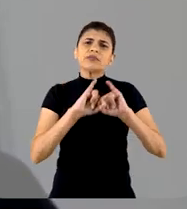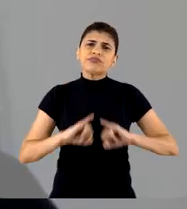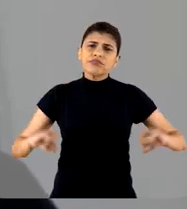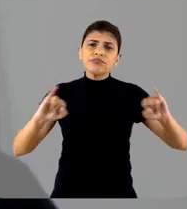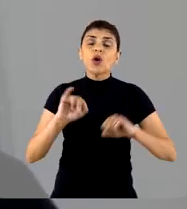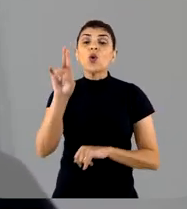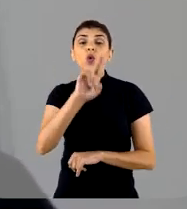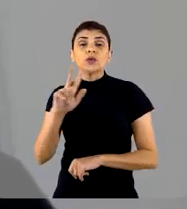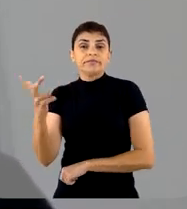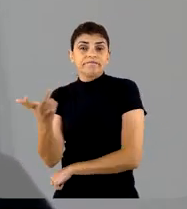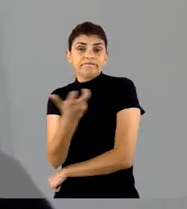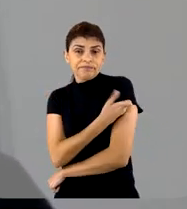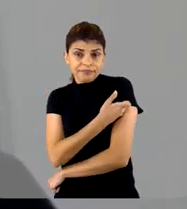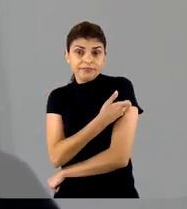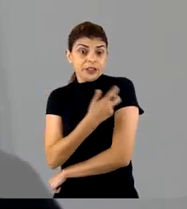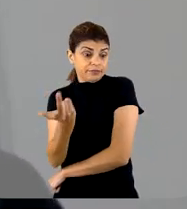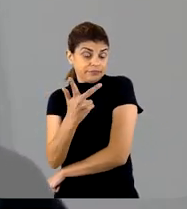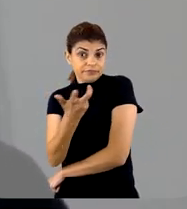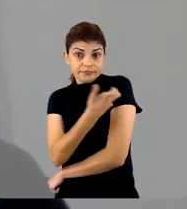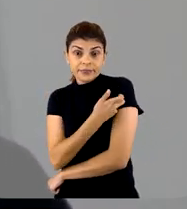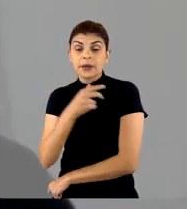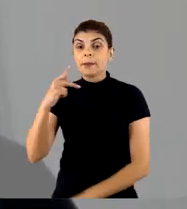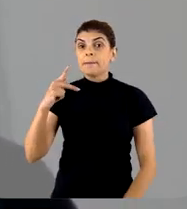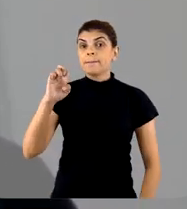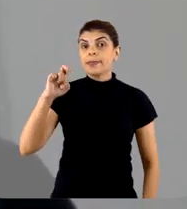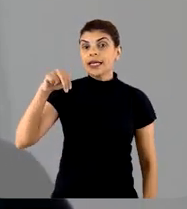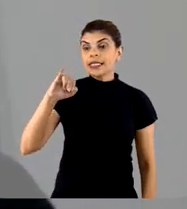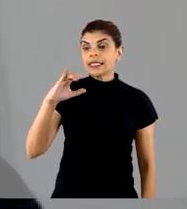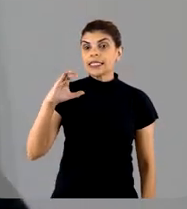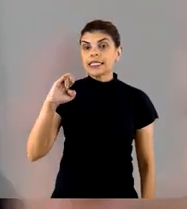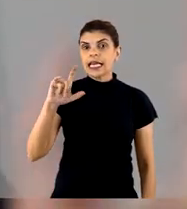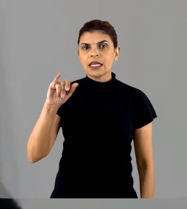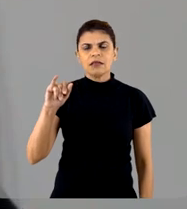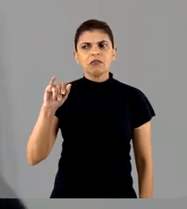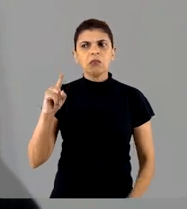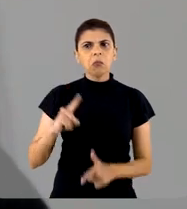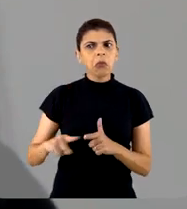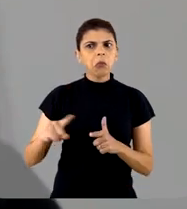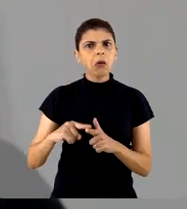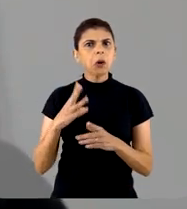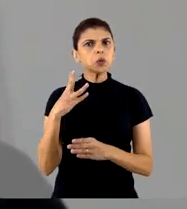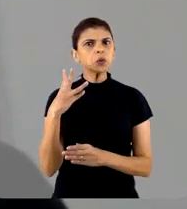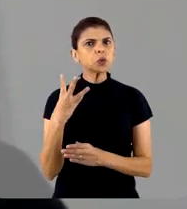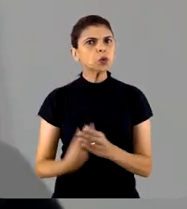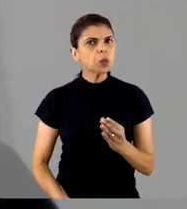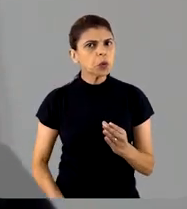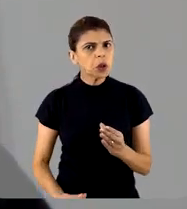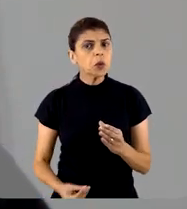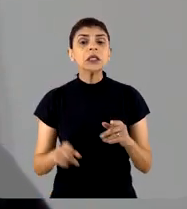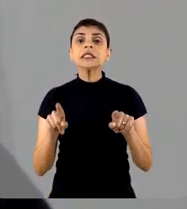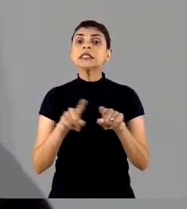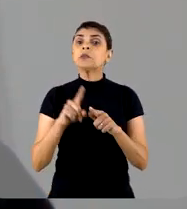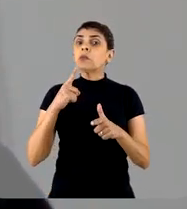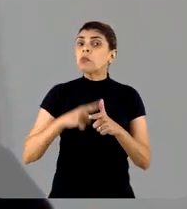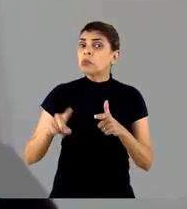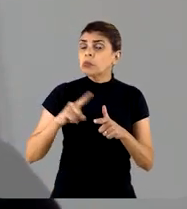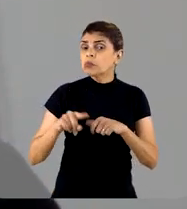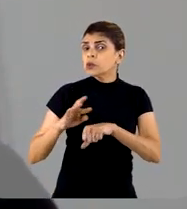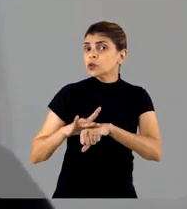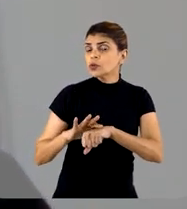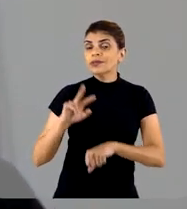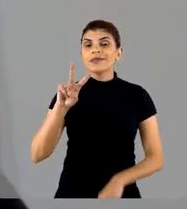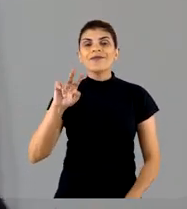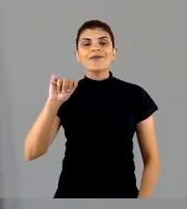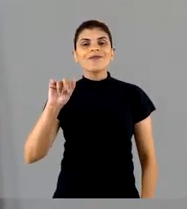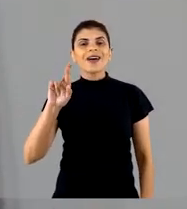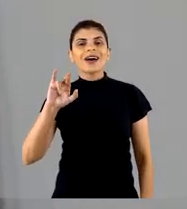erradicação deu certo, o uso de penicilina, né, e sem problema sumiu. Outra, a campanha de erradicação da varíola,